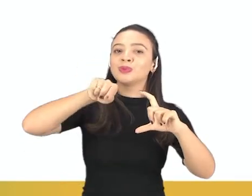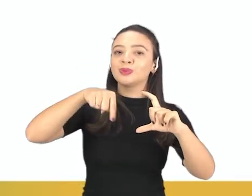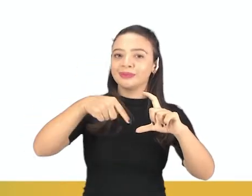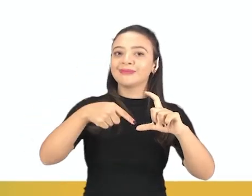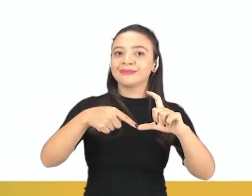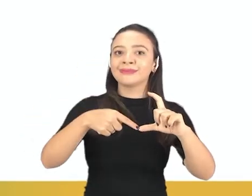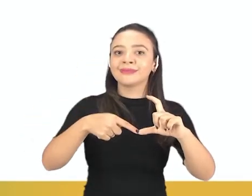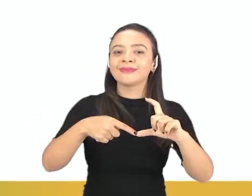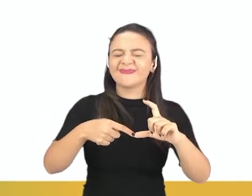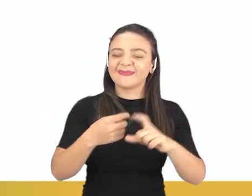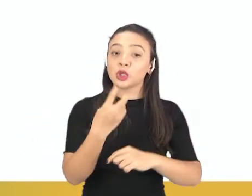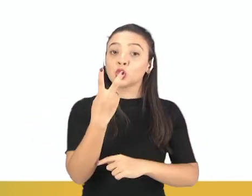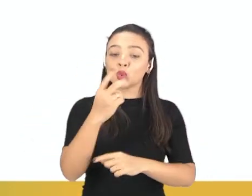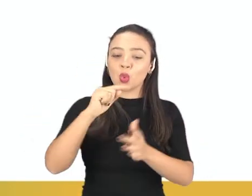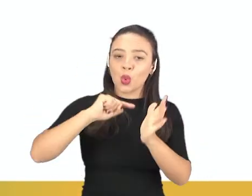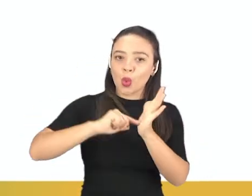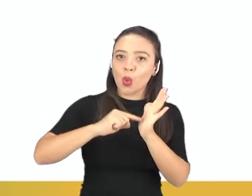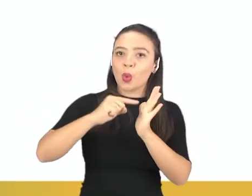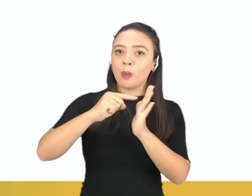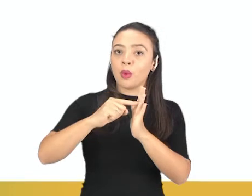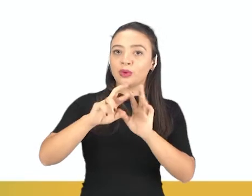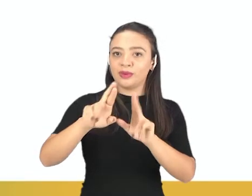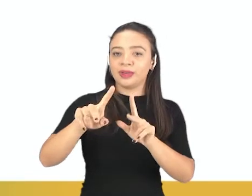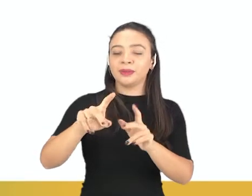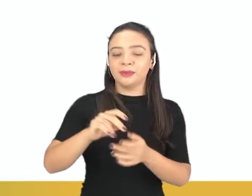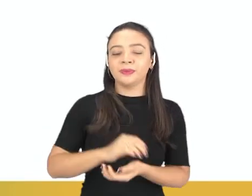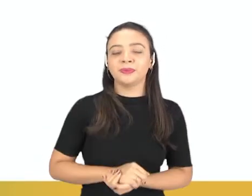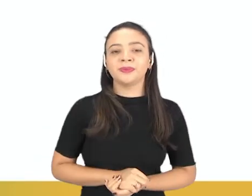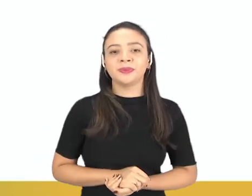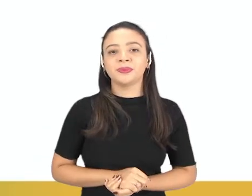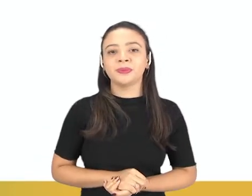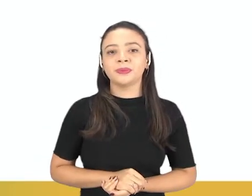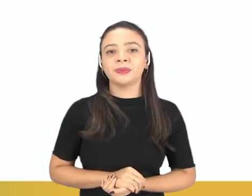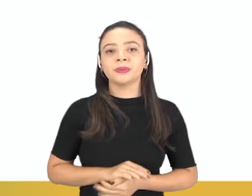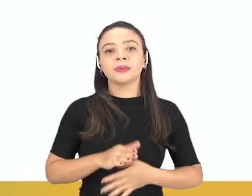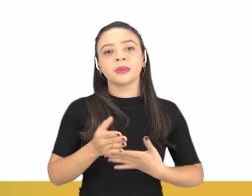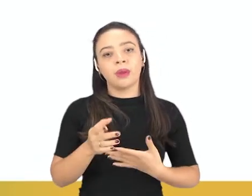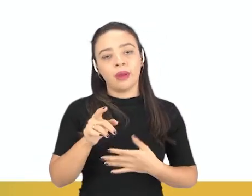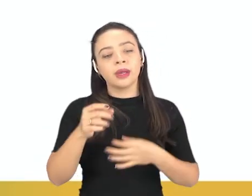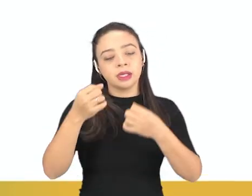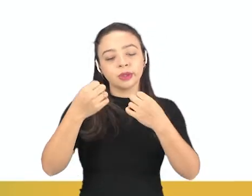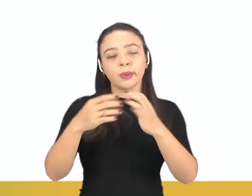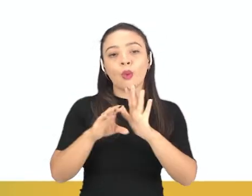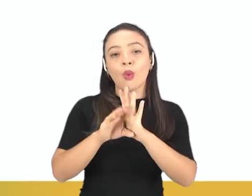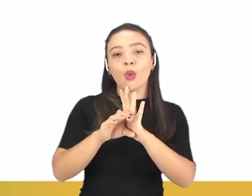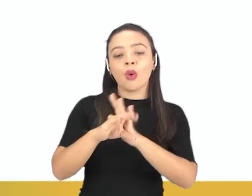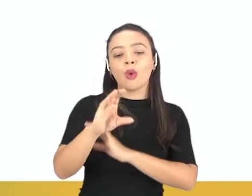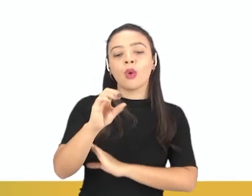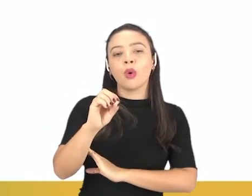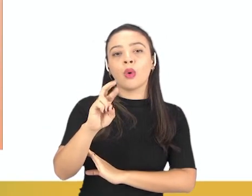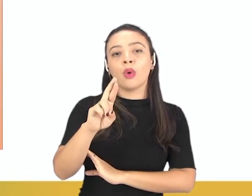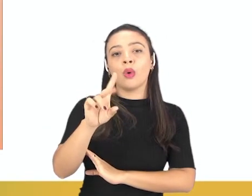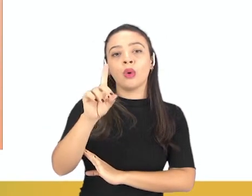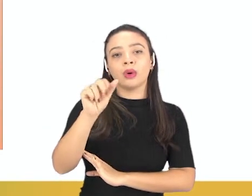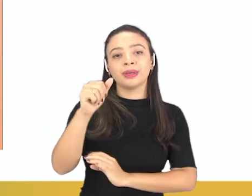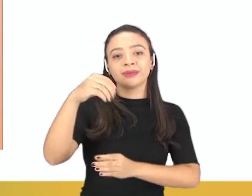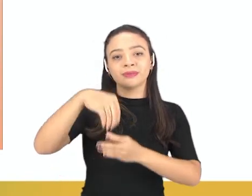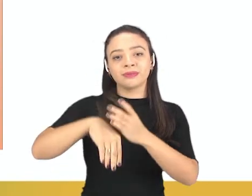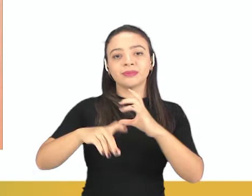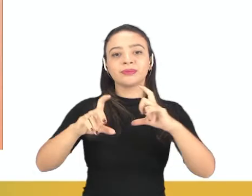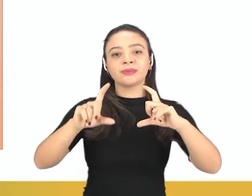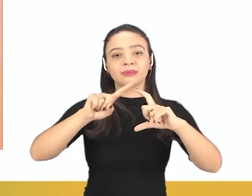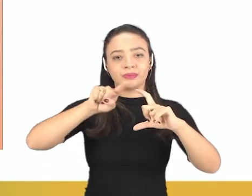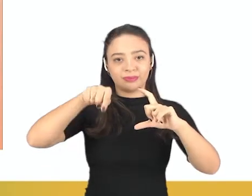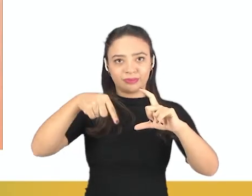possibilidade dois seus pontos distintos certo Então essa é a definição de corda numa circunferência